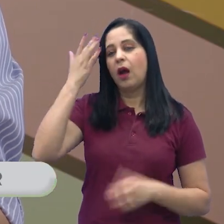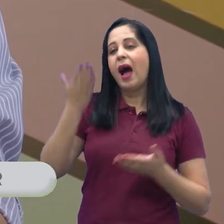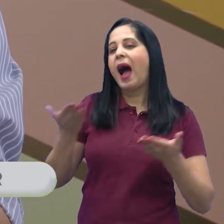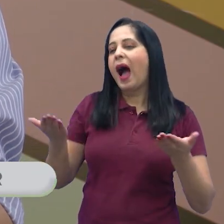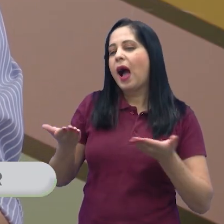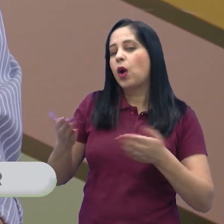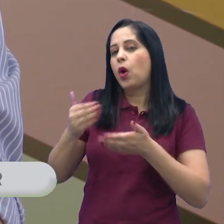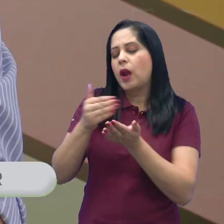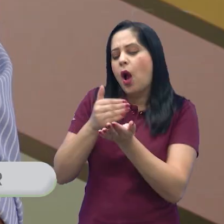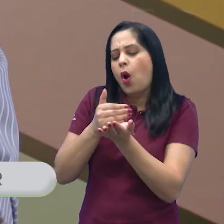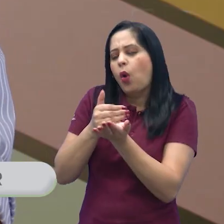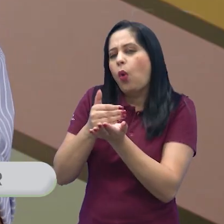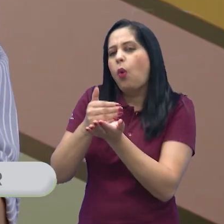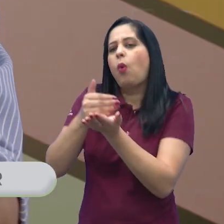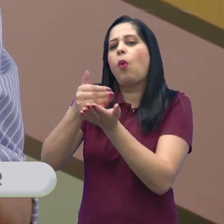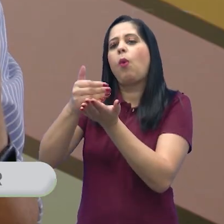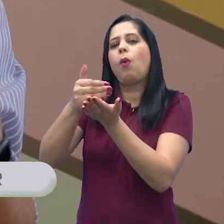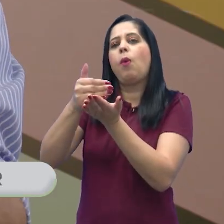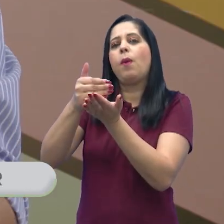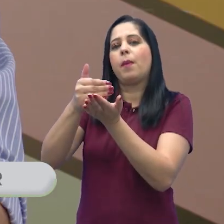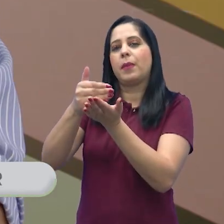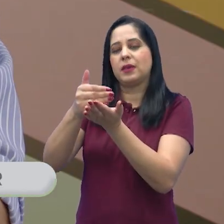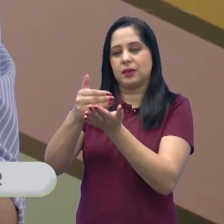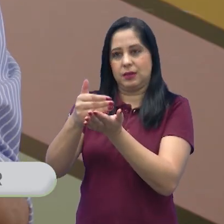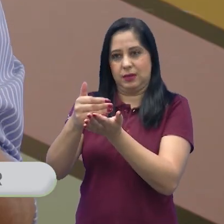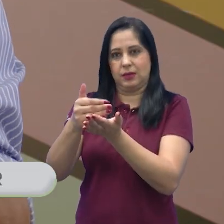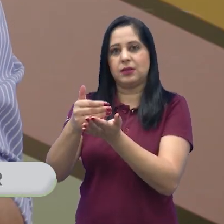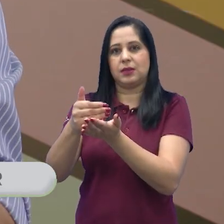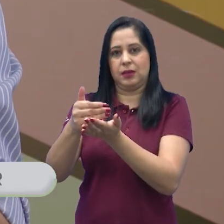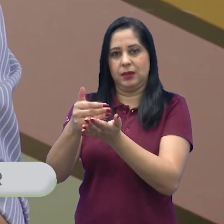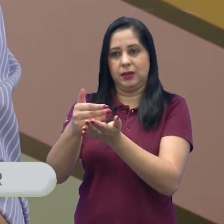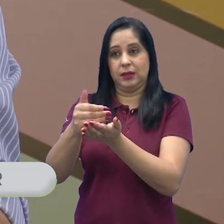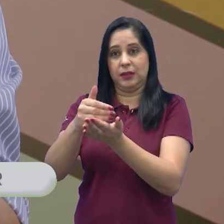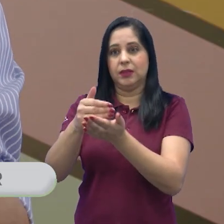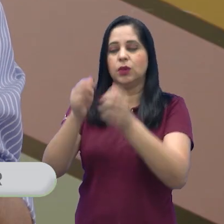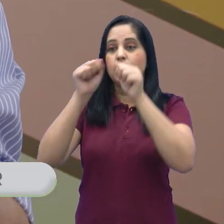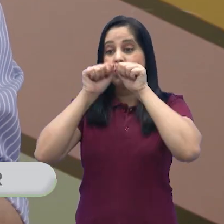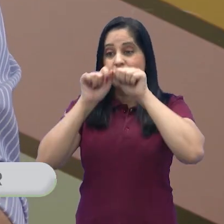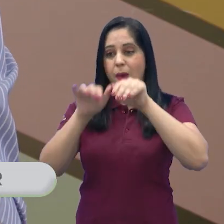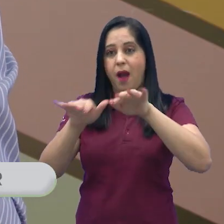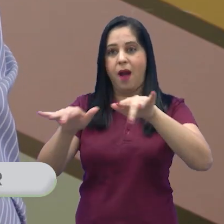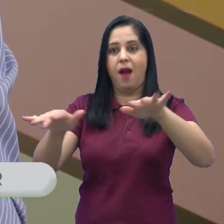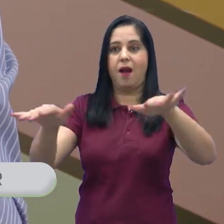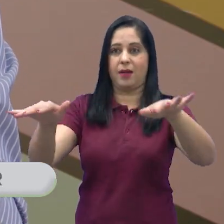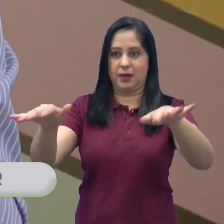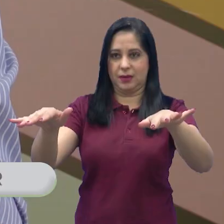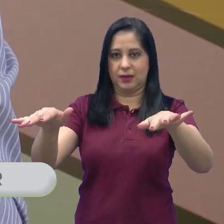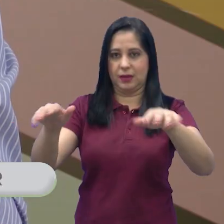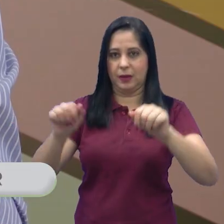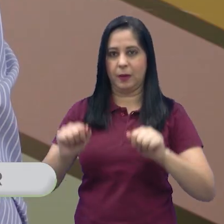começando a ser bem diluída pelas pessoas.